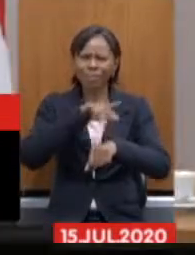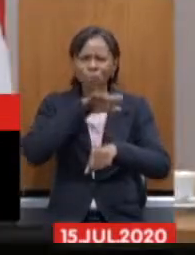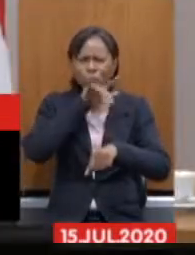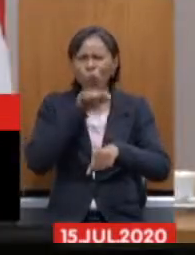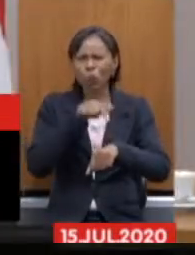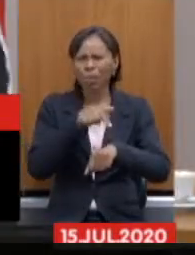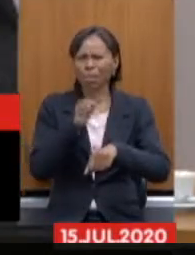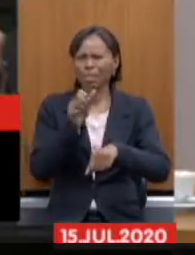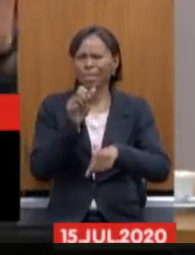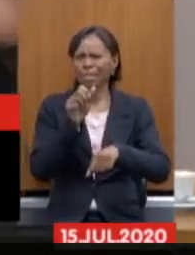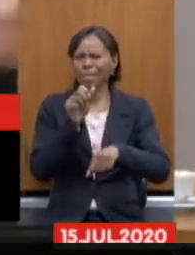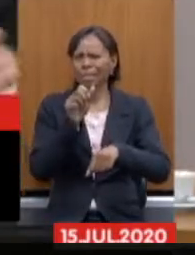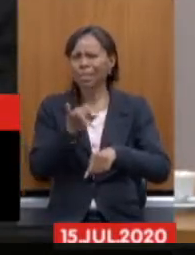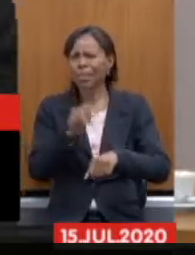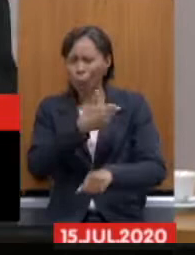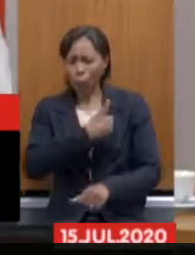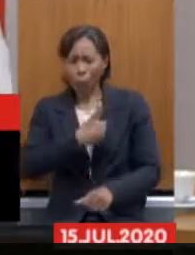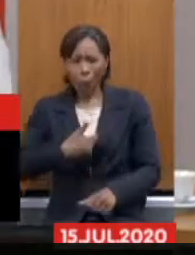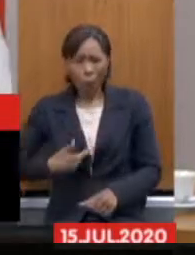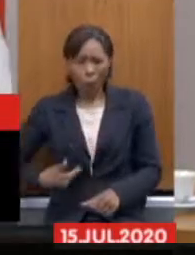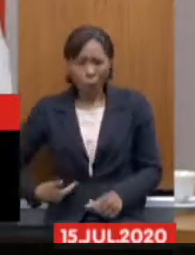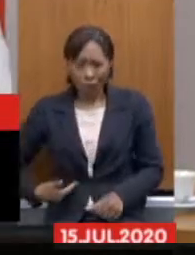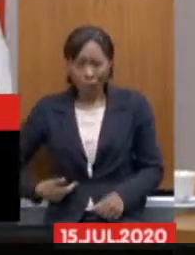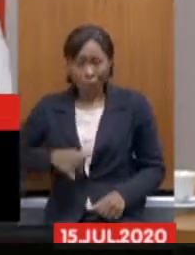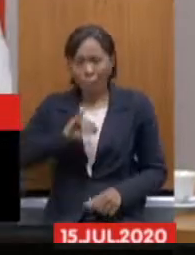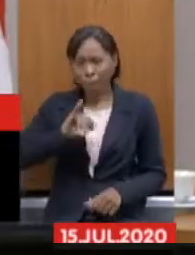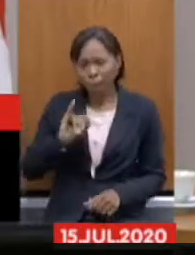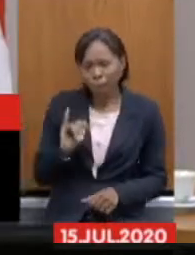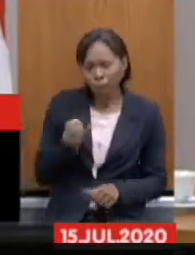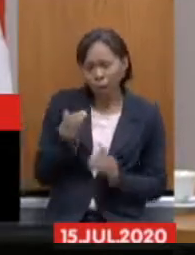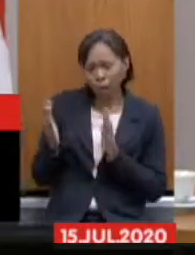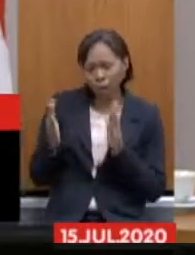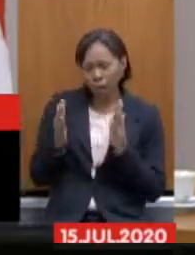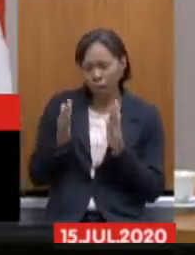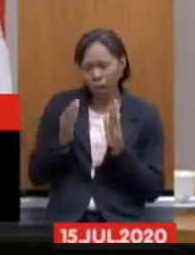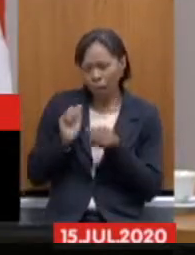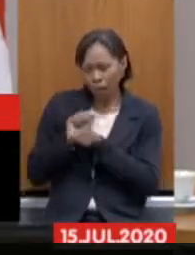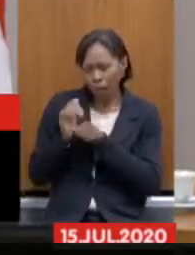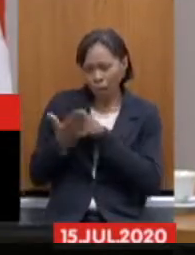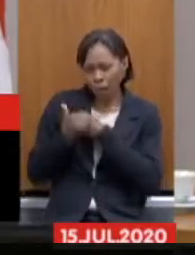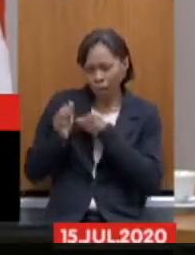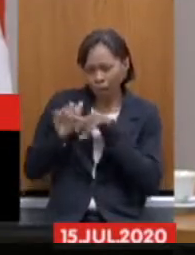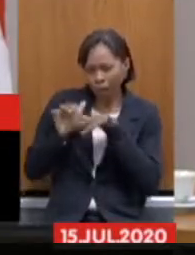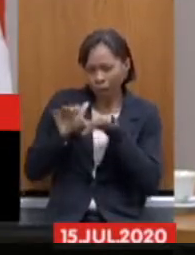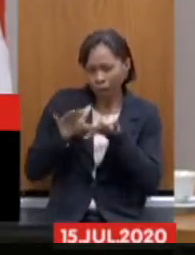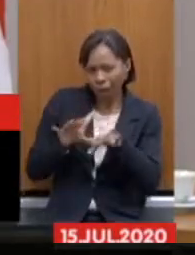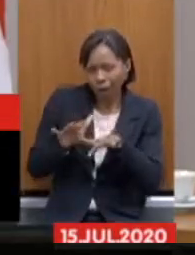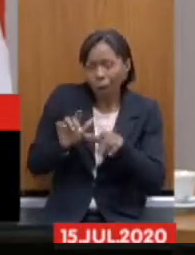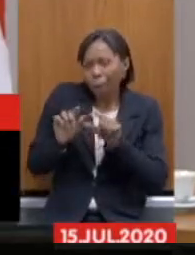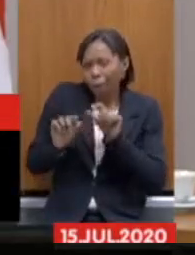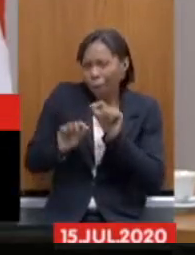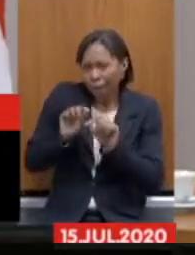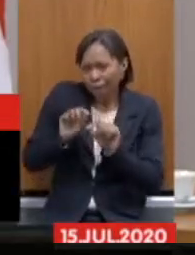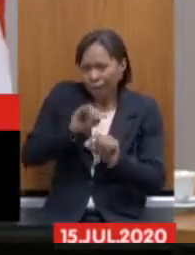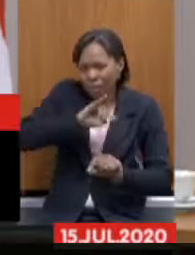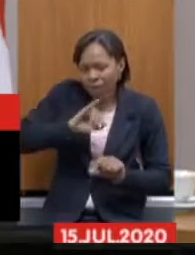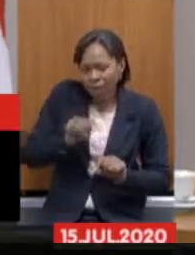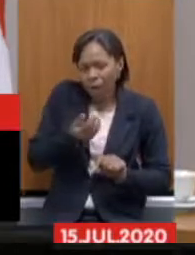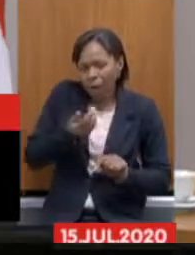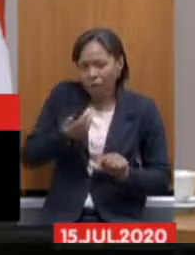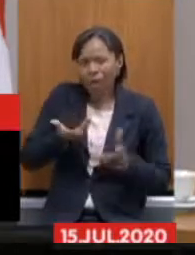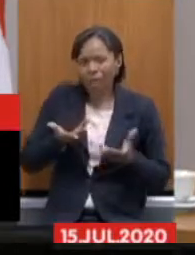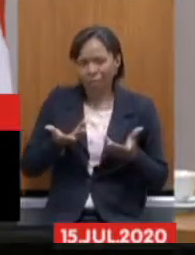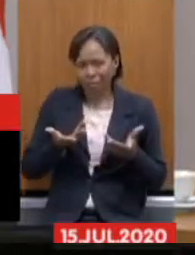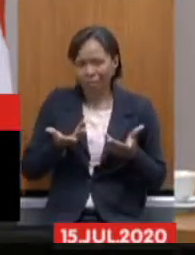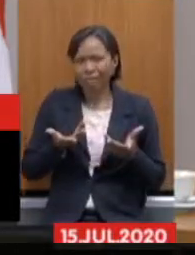aproveitam um momento de pandemia para passar com toda a boiada e agradeço